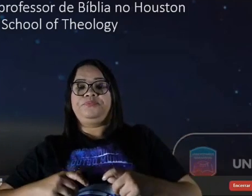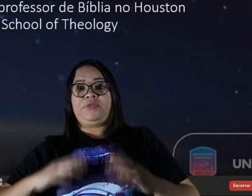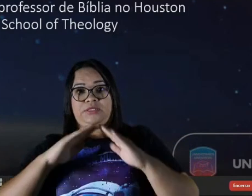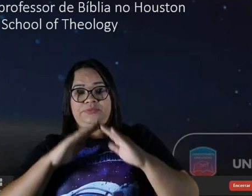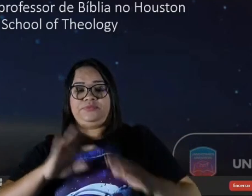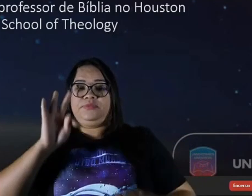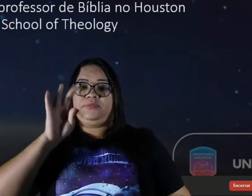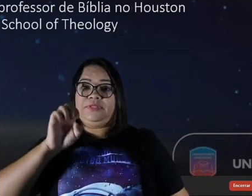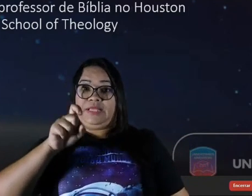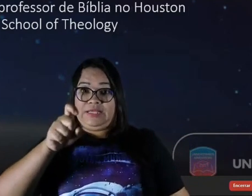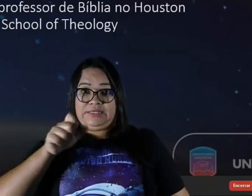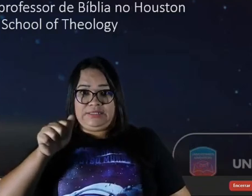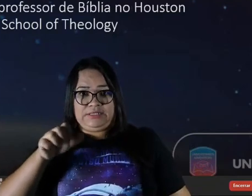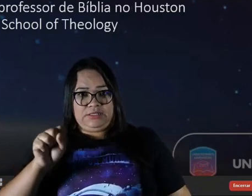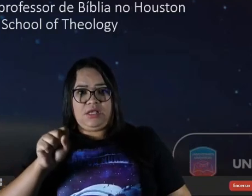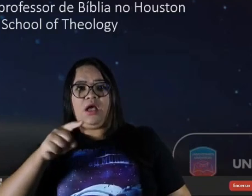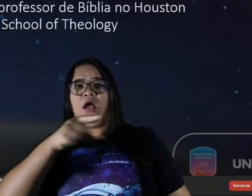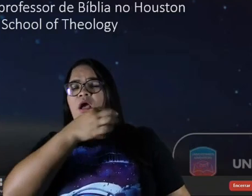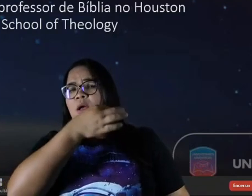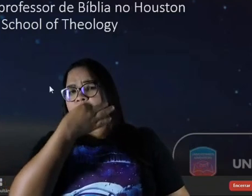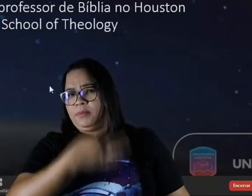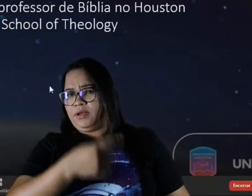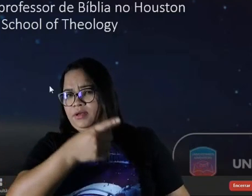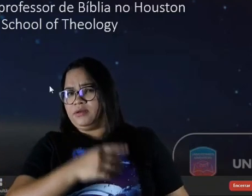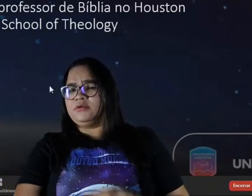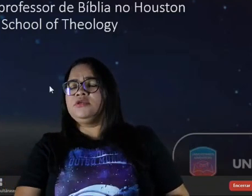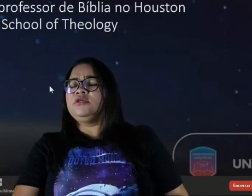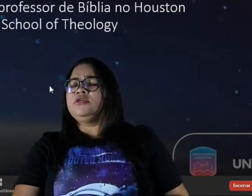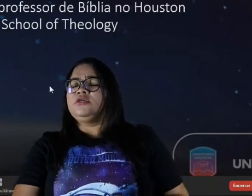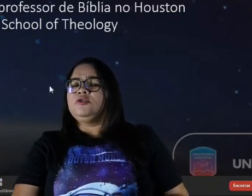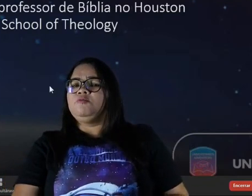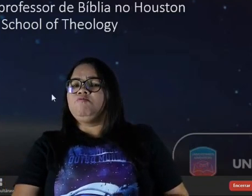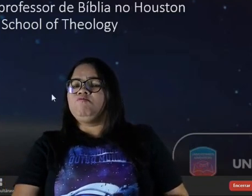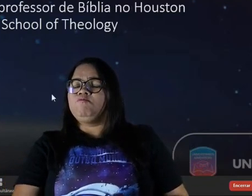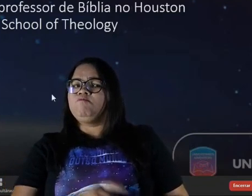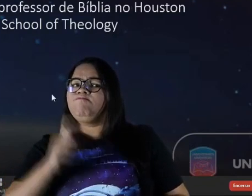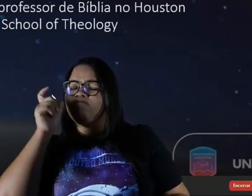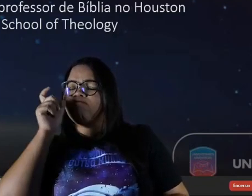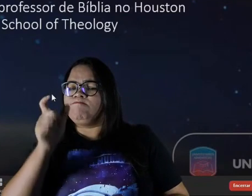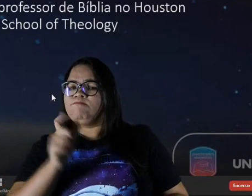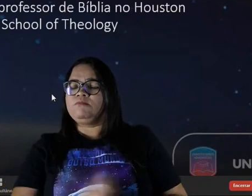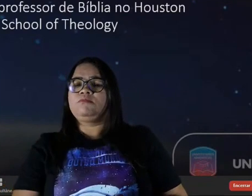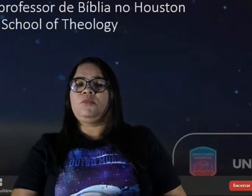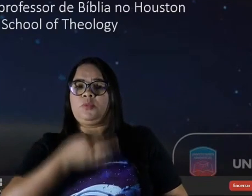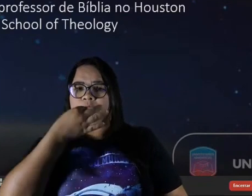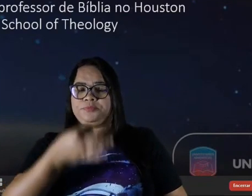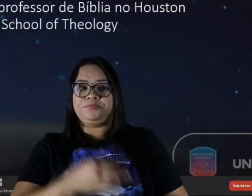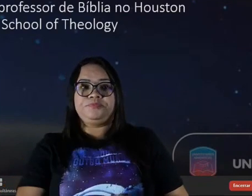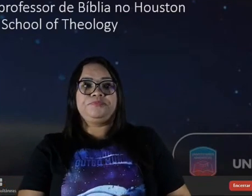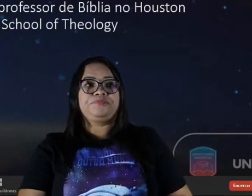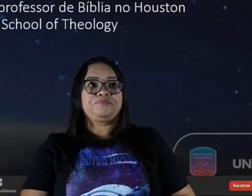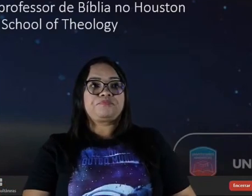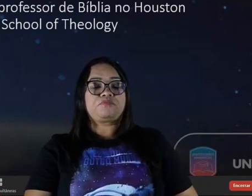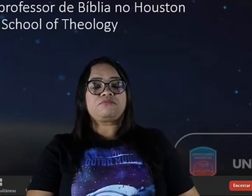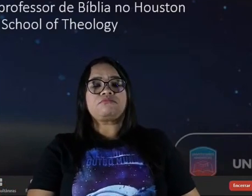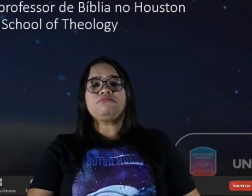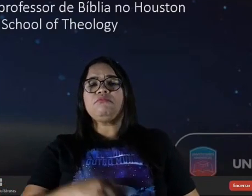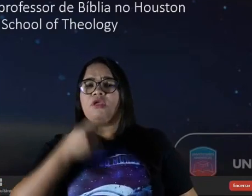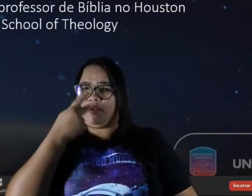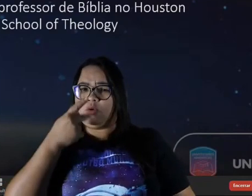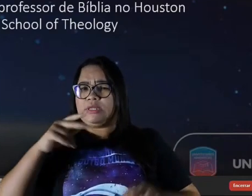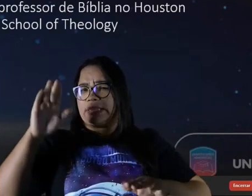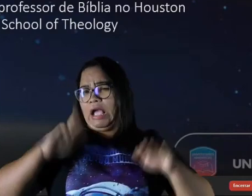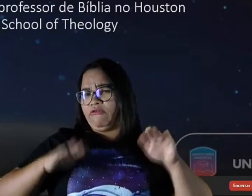coisa muito interessante, ou como dizem os espanhóis, muito sencillo. Ele falou o seguinte: talvez o senso intuitivo das